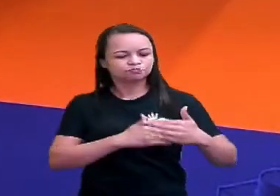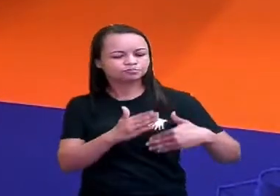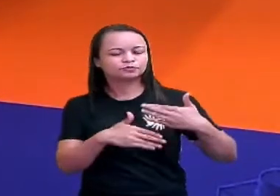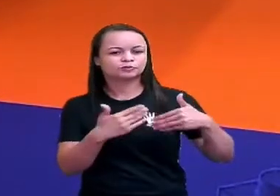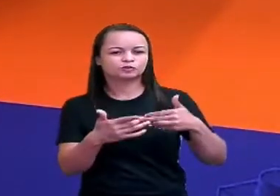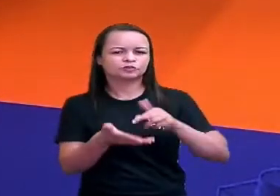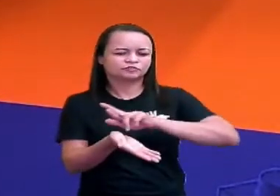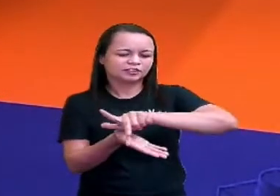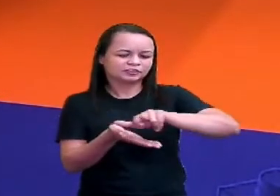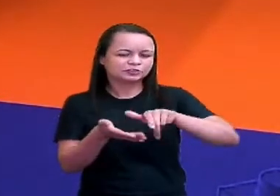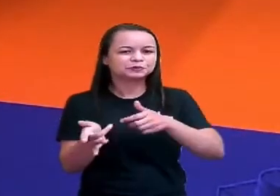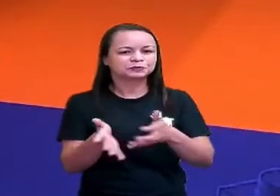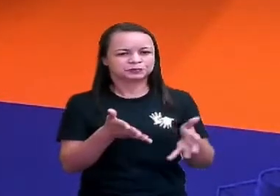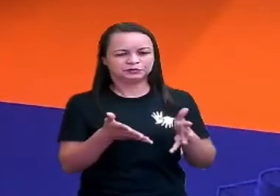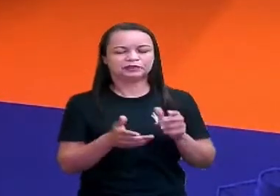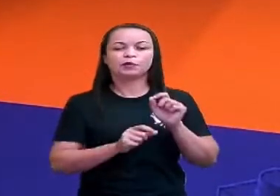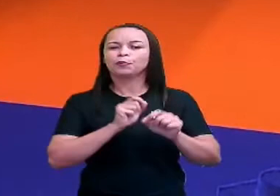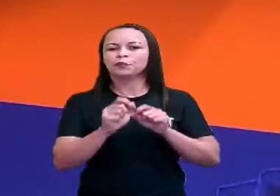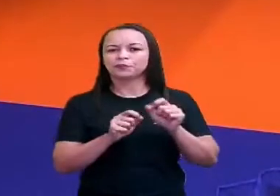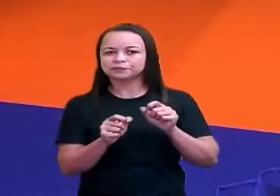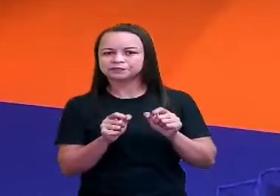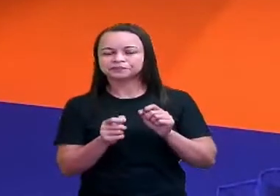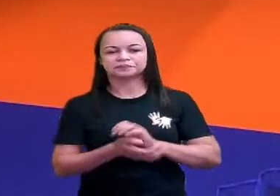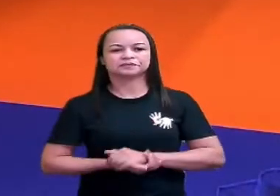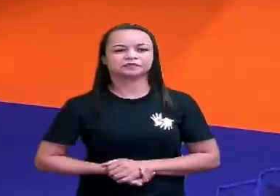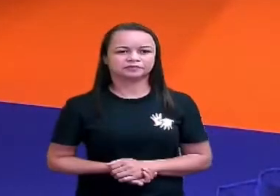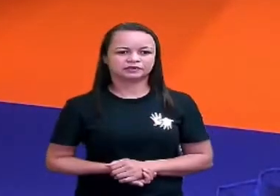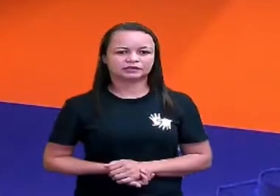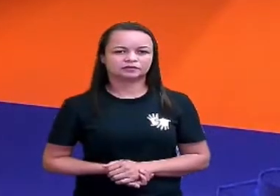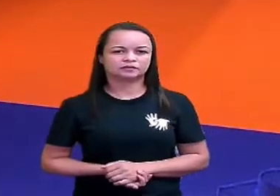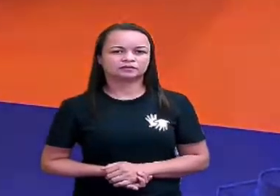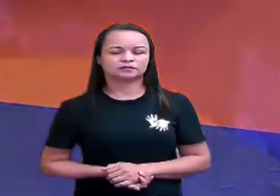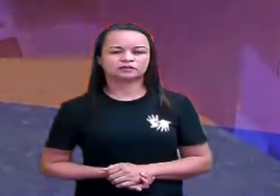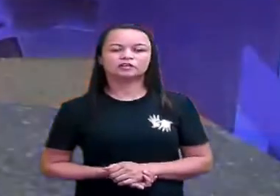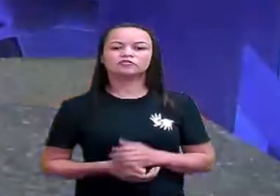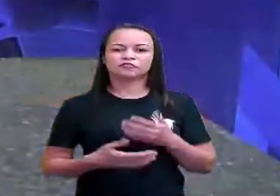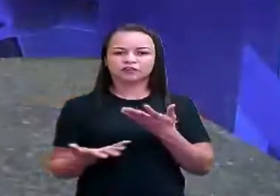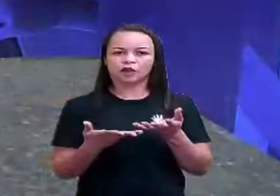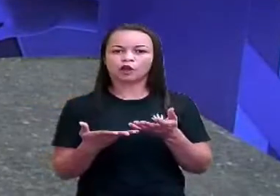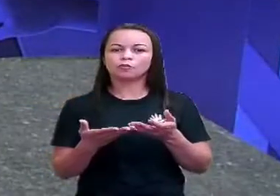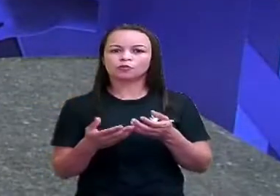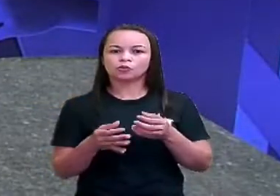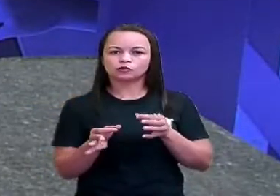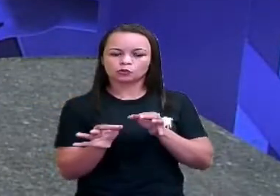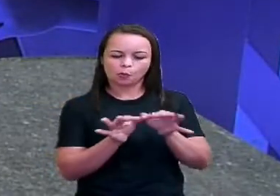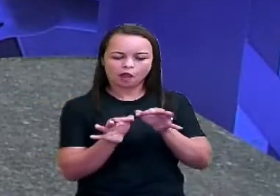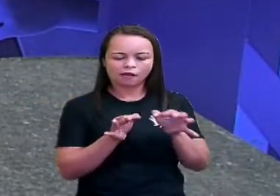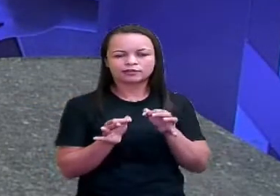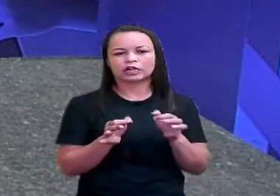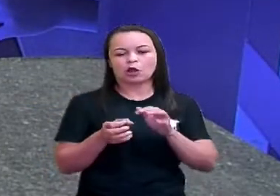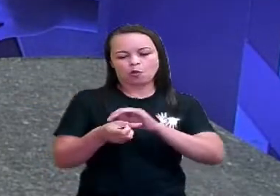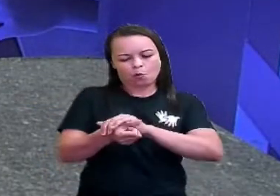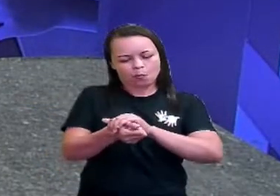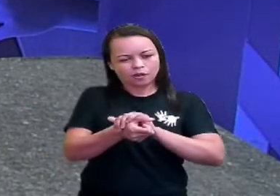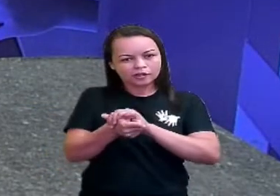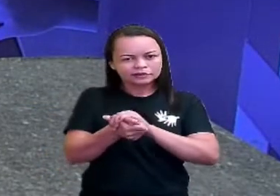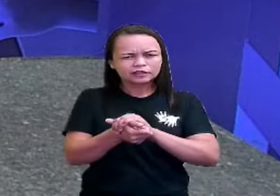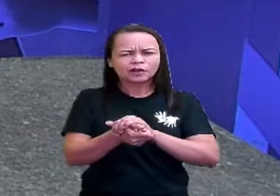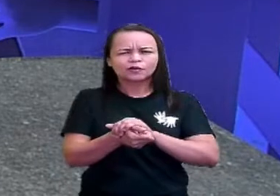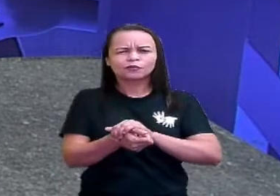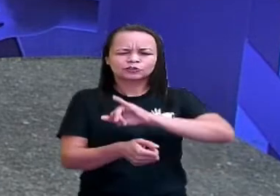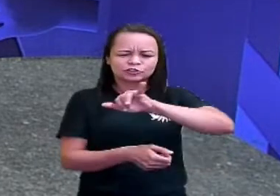produzir. Produzir o quê? Produzir uma tartaruga, ou melhor, um